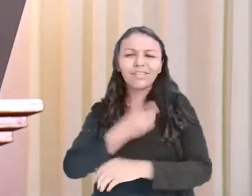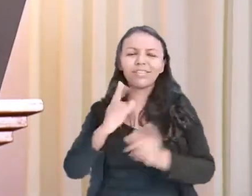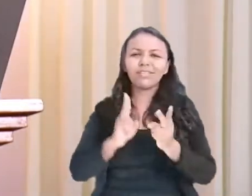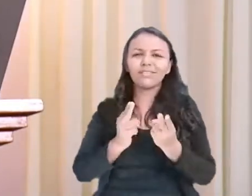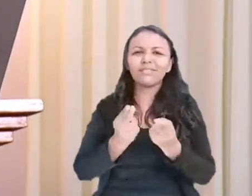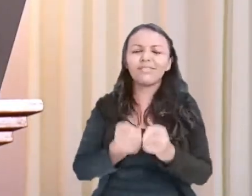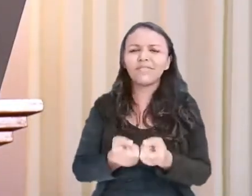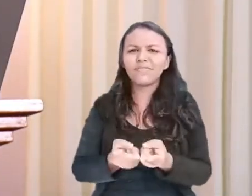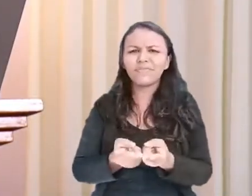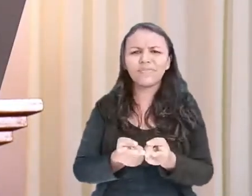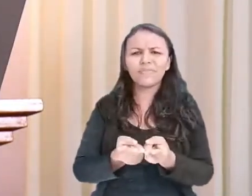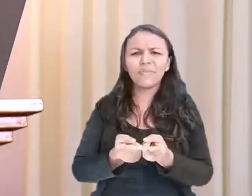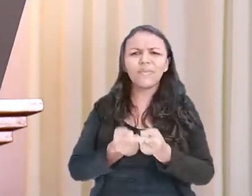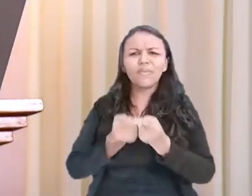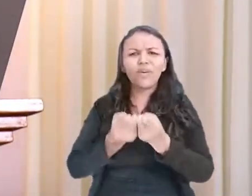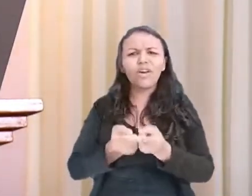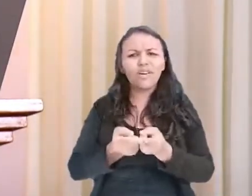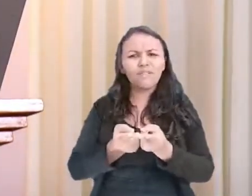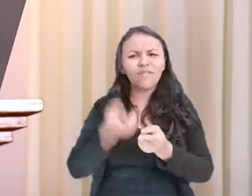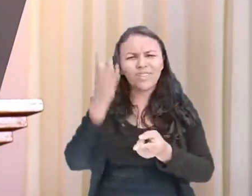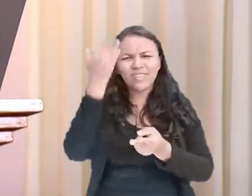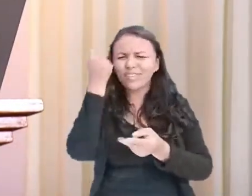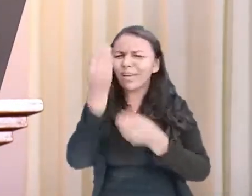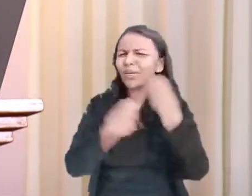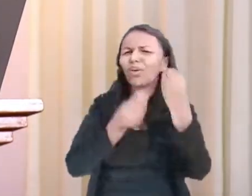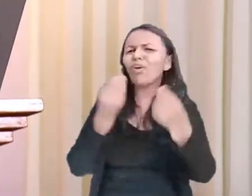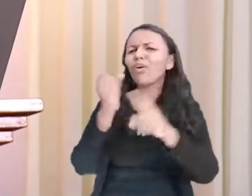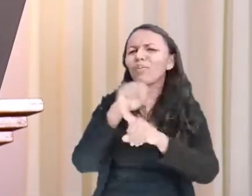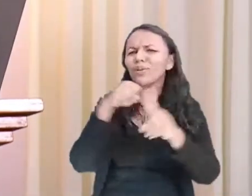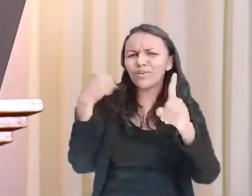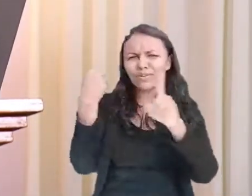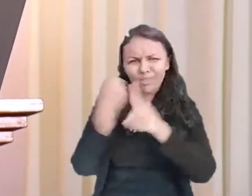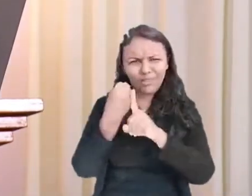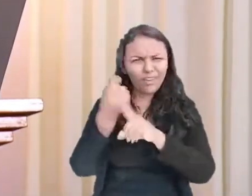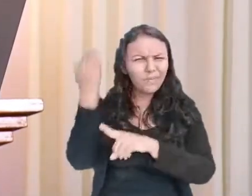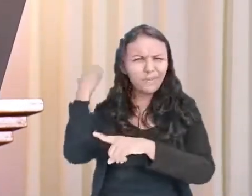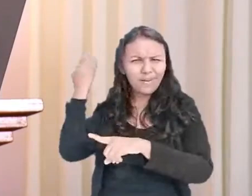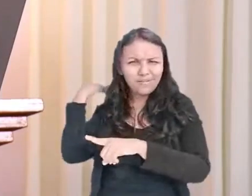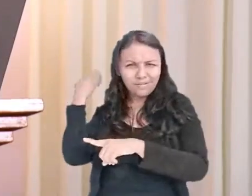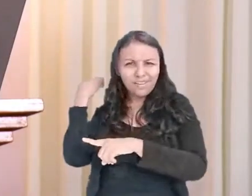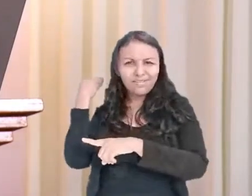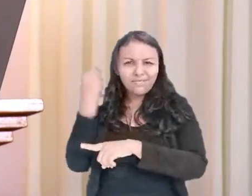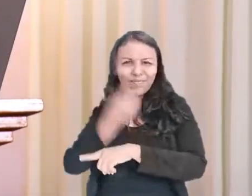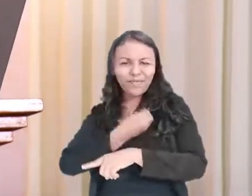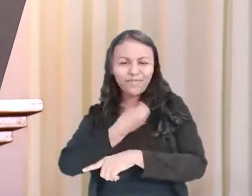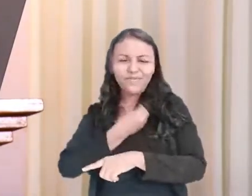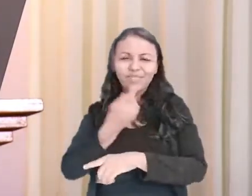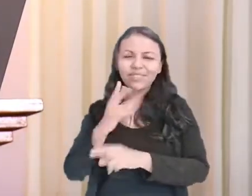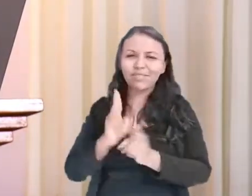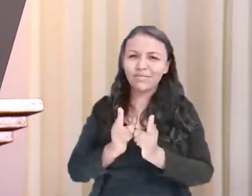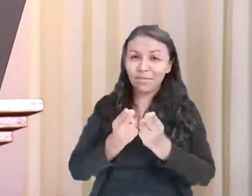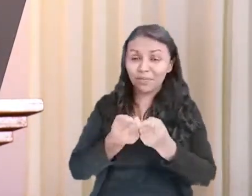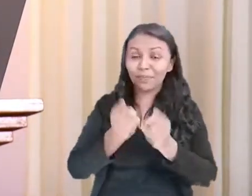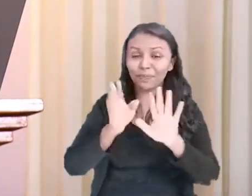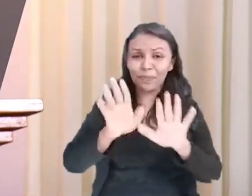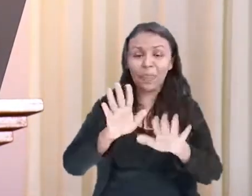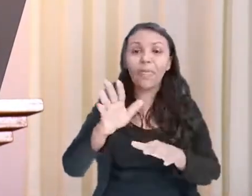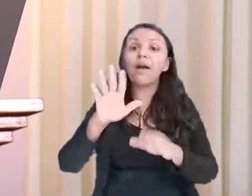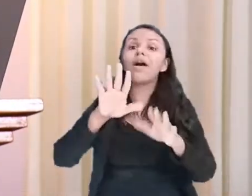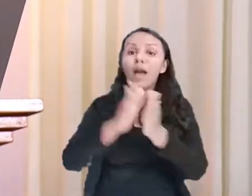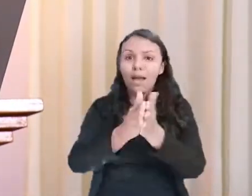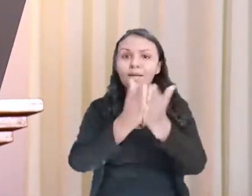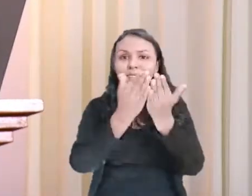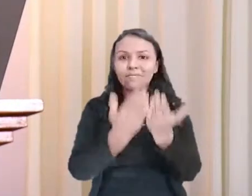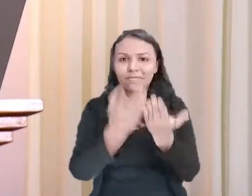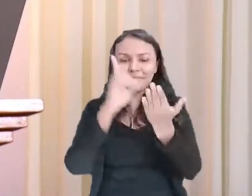tem noção de como era a sociedade nos dias de Noé? Abra sua Bíblia no livro do Gênesis, capítulo 6,